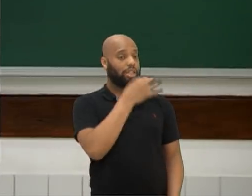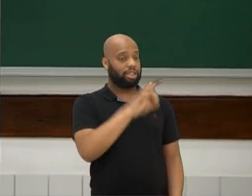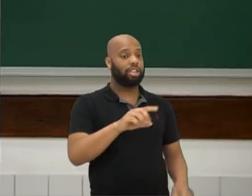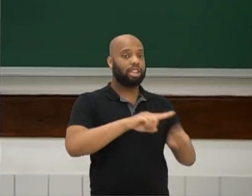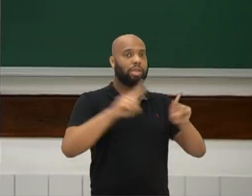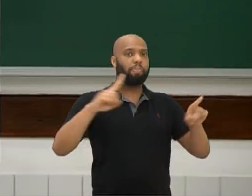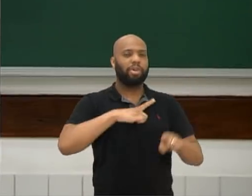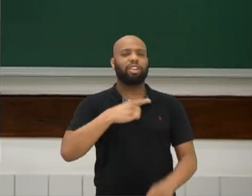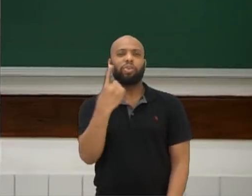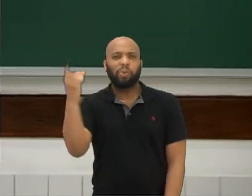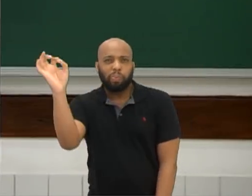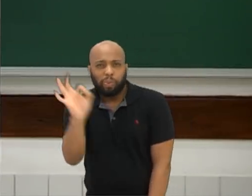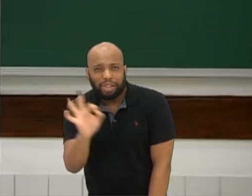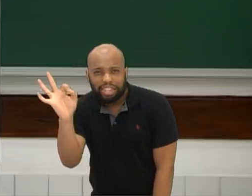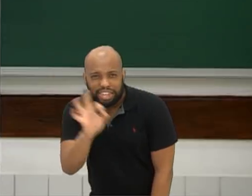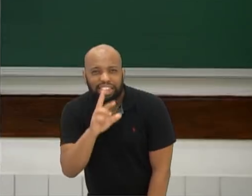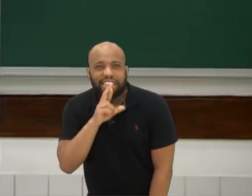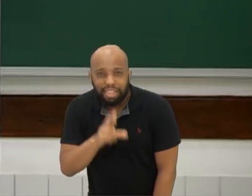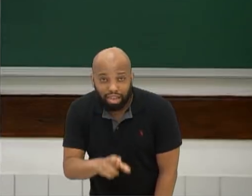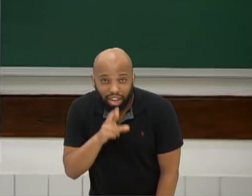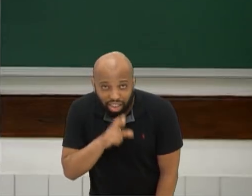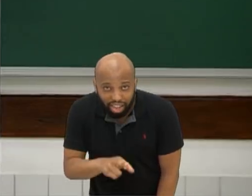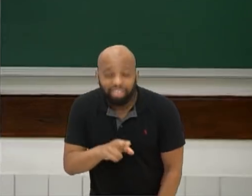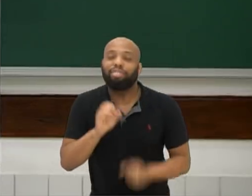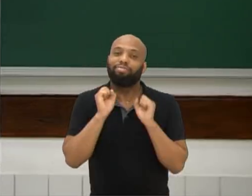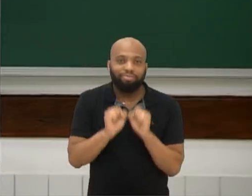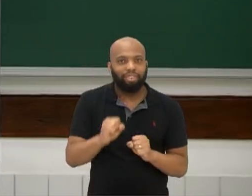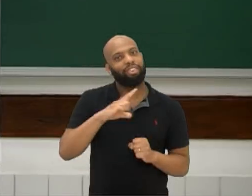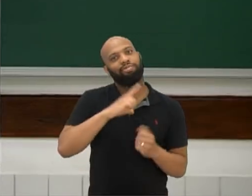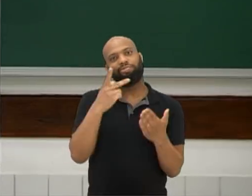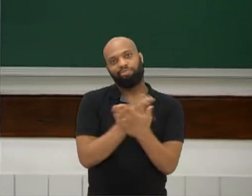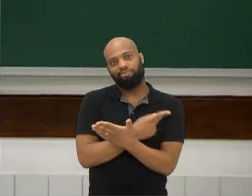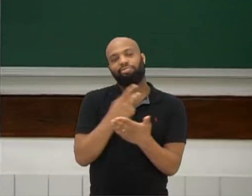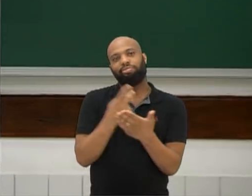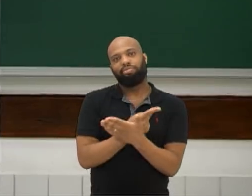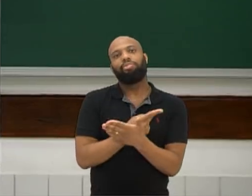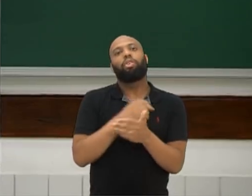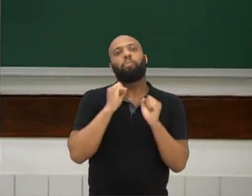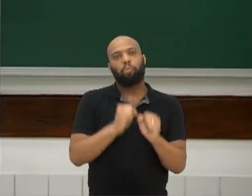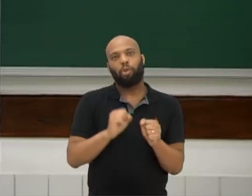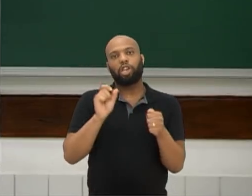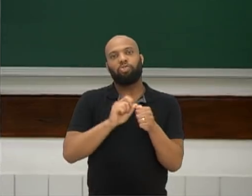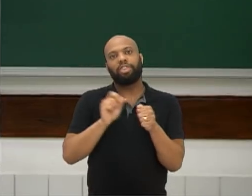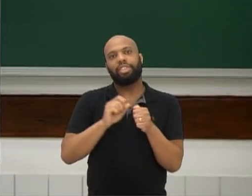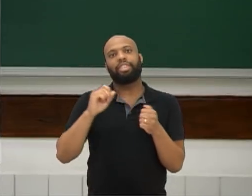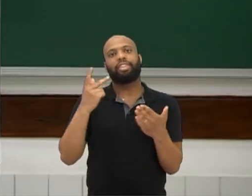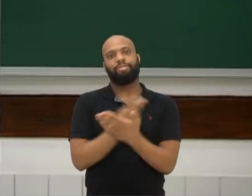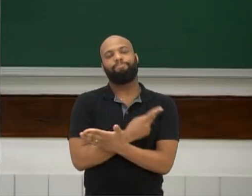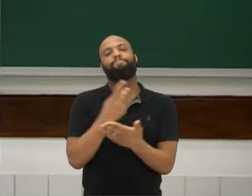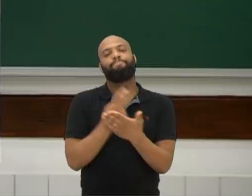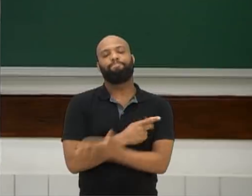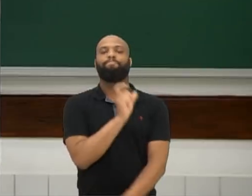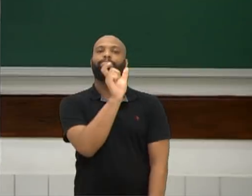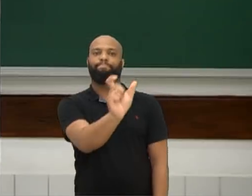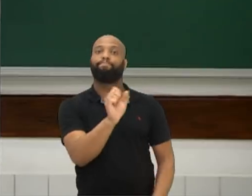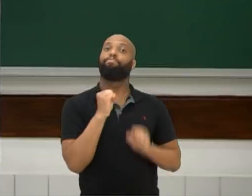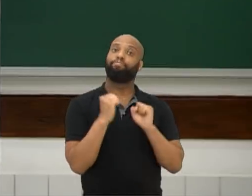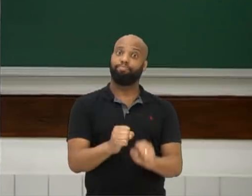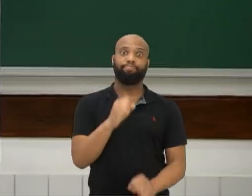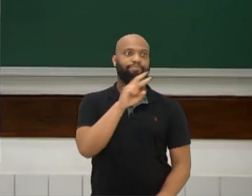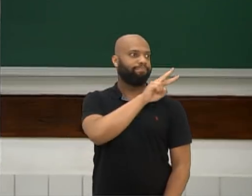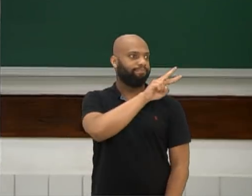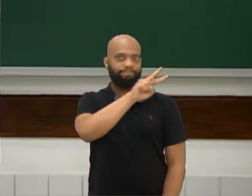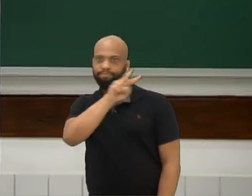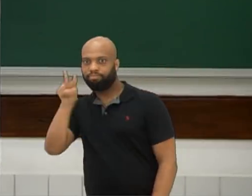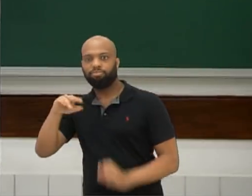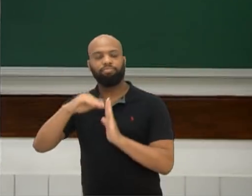Mas aquele 1% da resposta pode vir com a alternativa, com uma frase incorreta, né? Isso às vezes